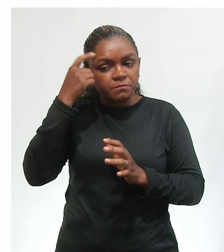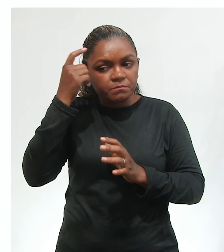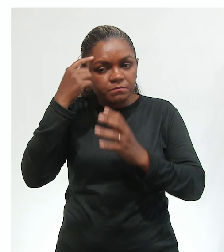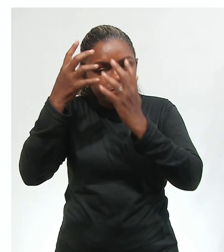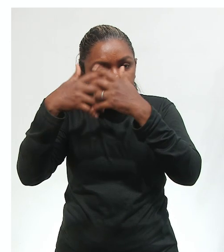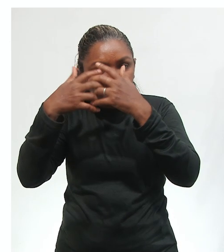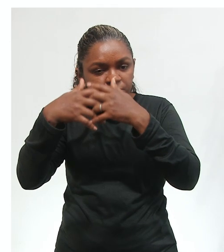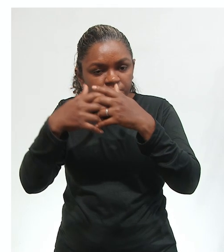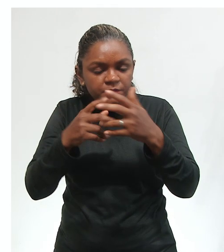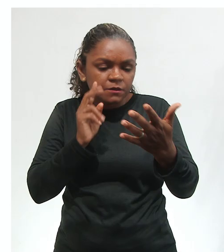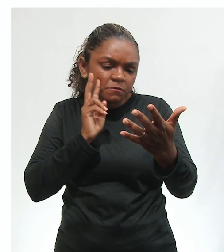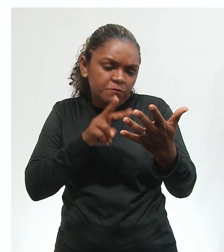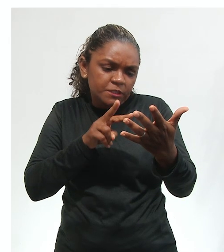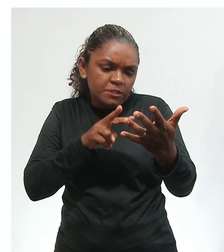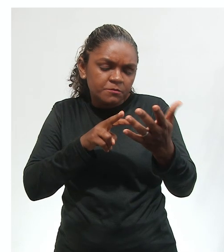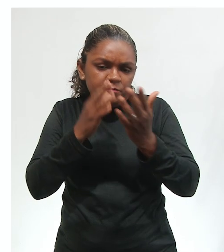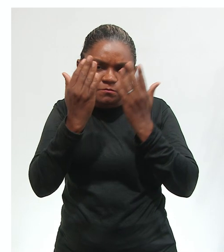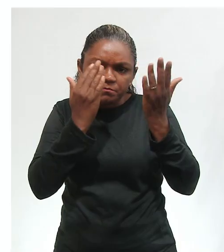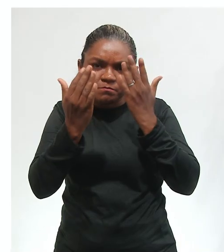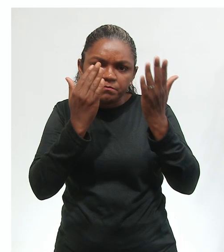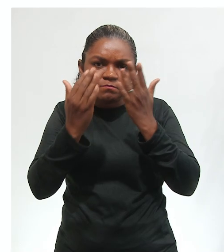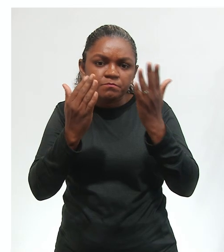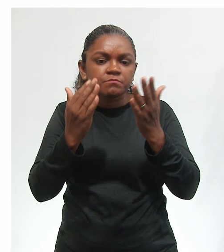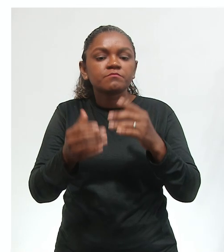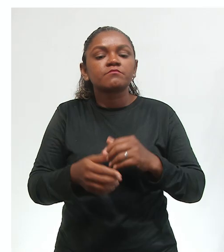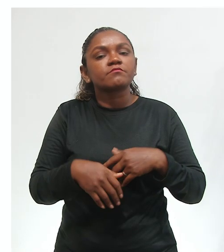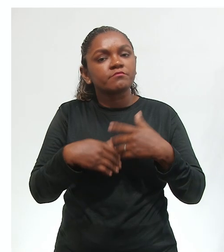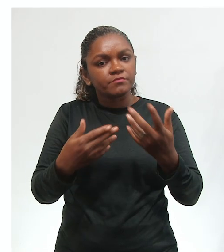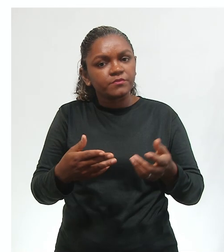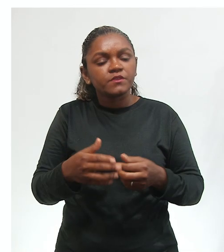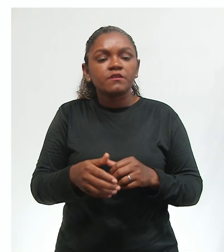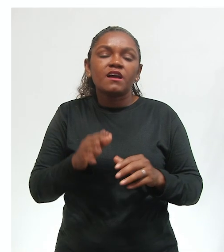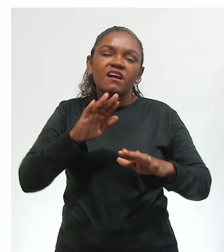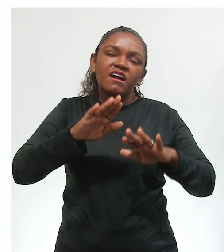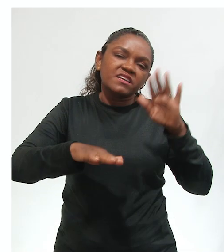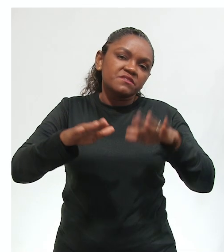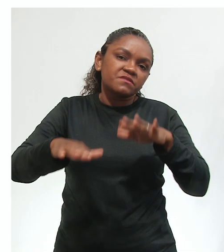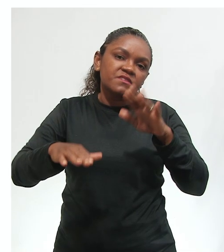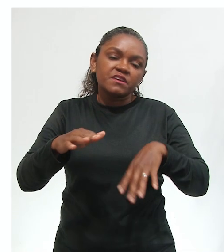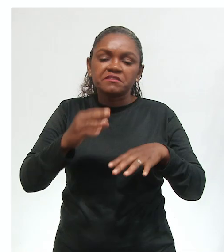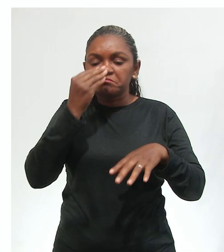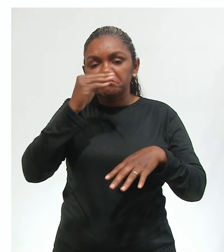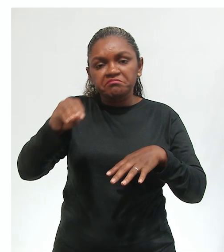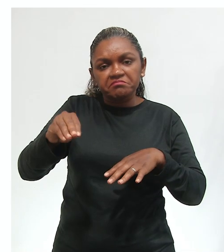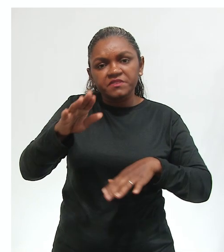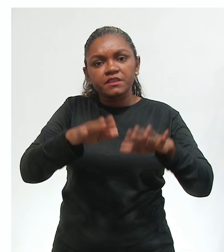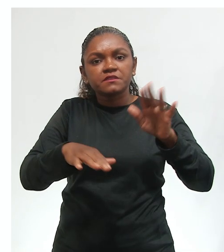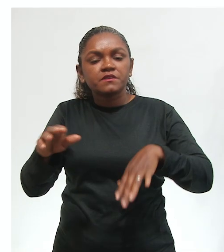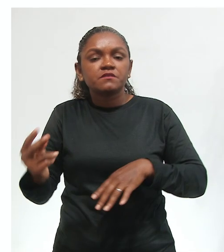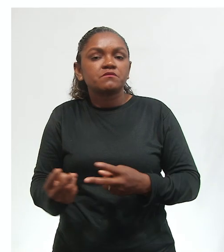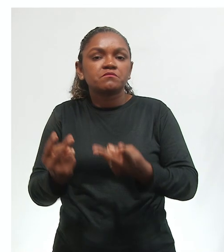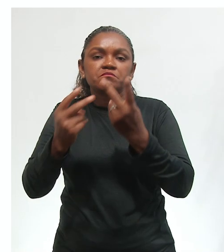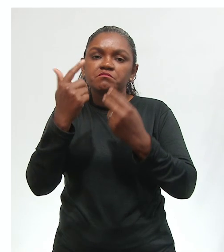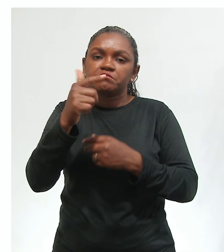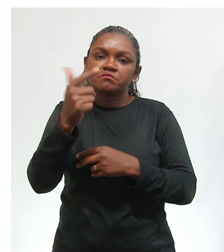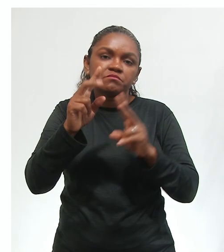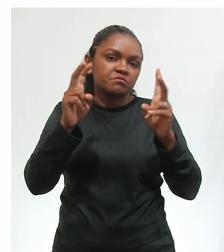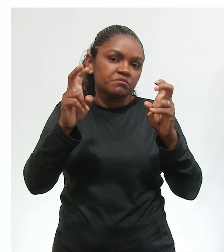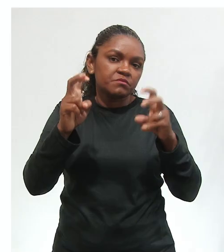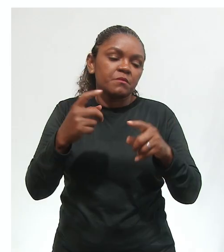cotidianas, presença constante, ainda que muitas vezes subestimada. Na escola, né, nem sempre tão valorizado quanto o